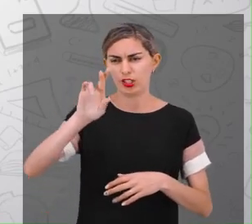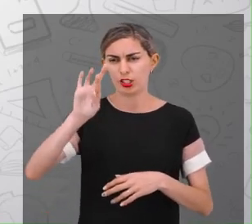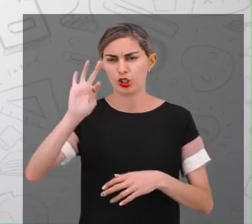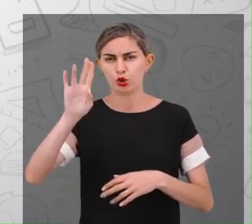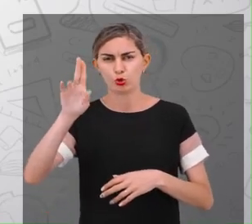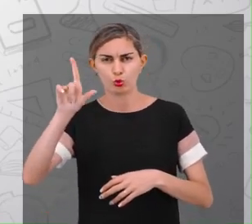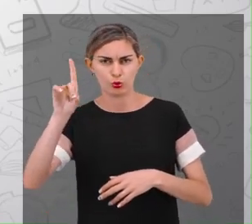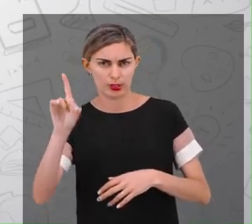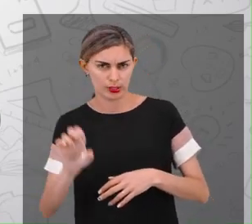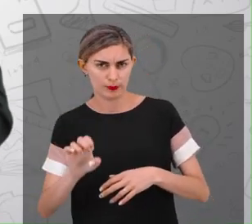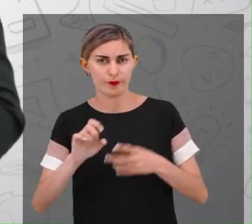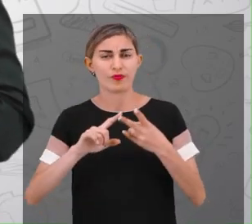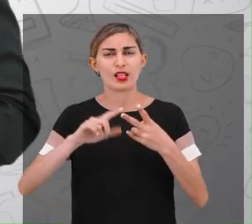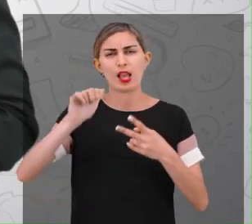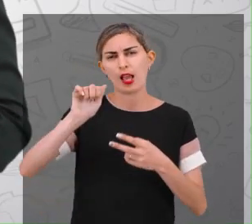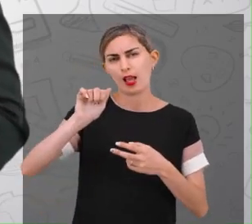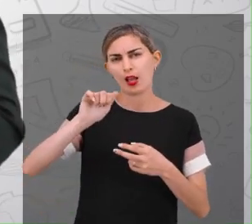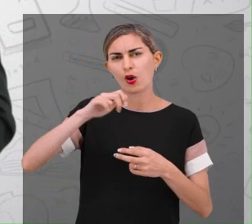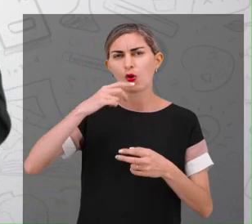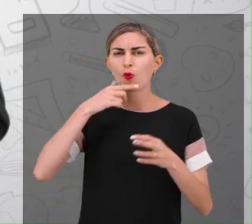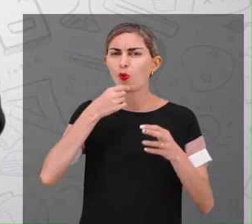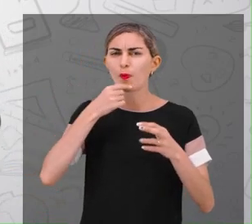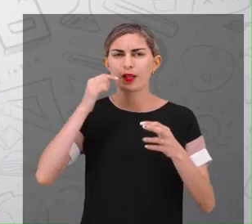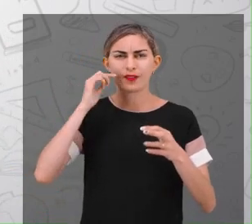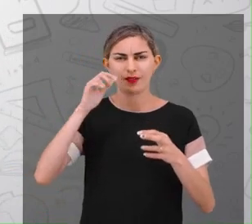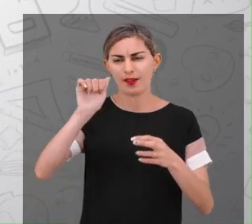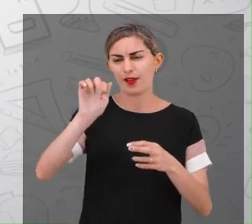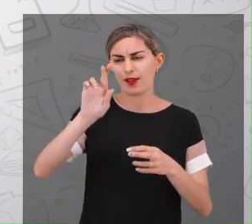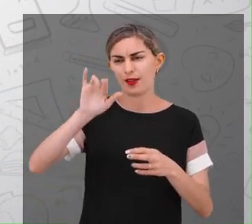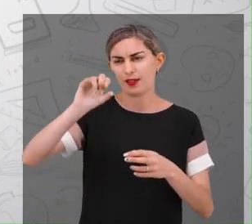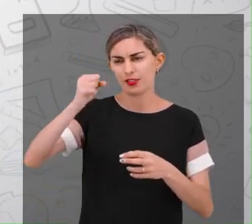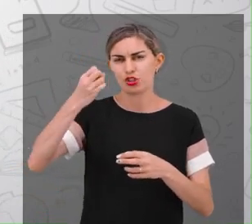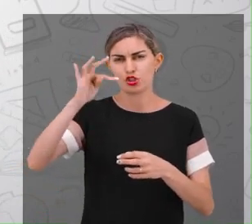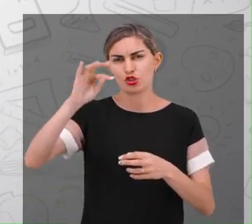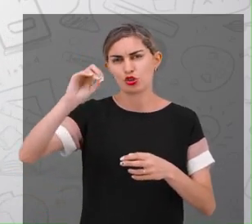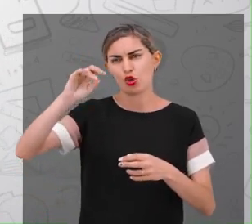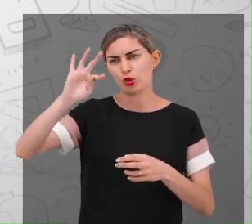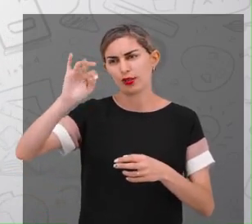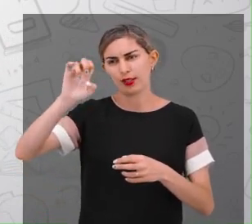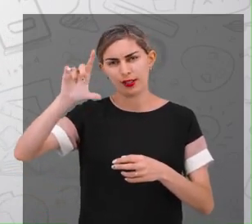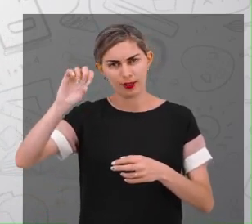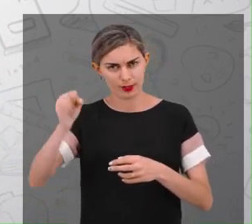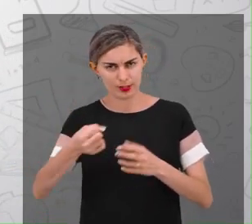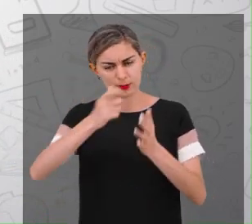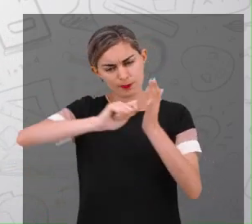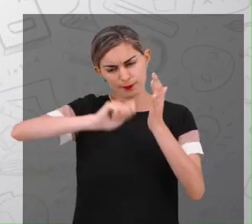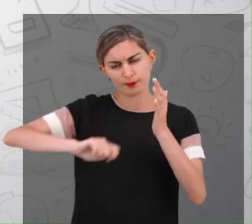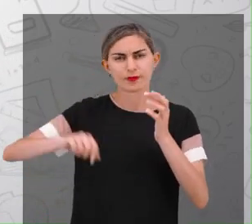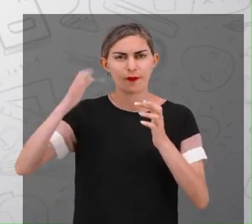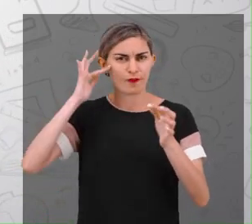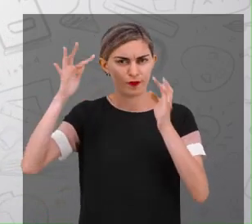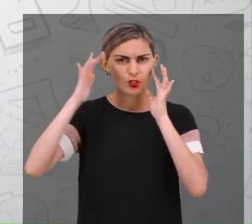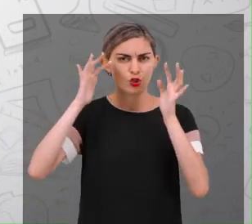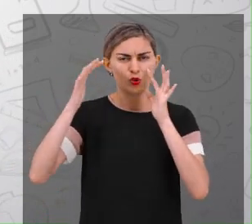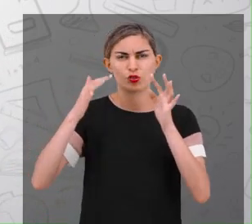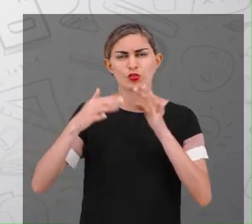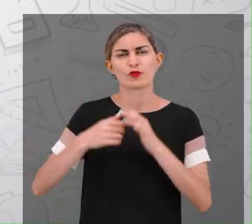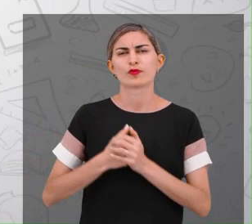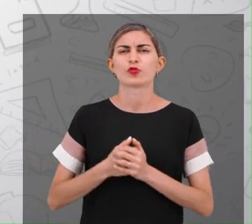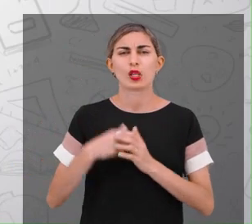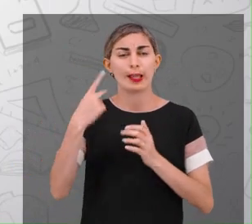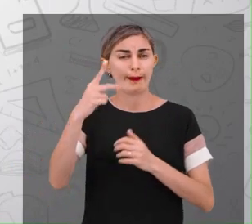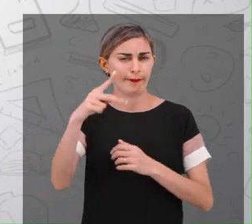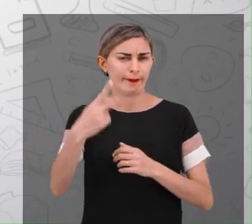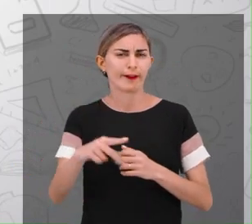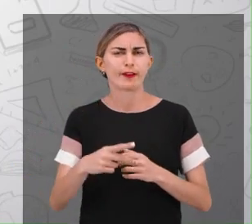do filósofo grego Aristóteles, que viveu em cerca de 380 a.C. E Aristóteles ele é